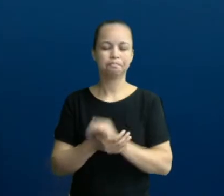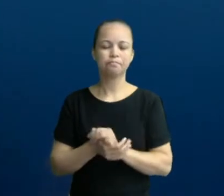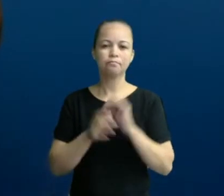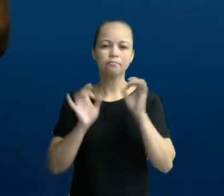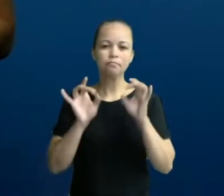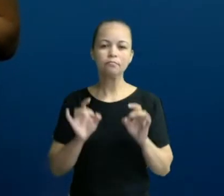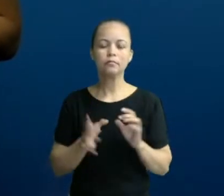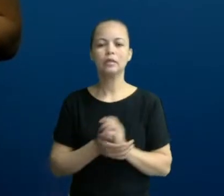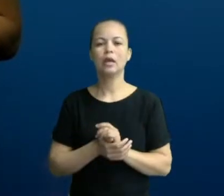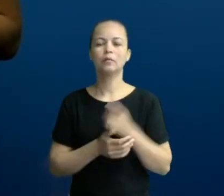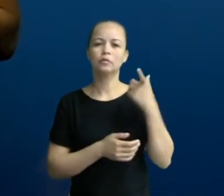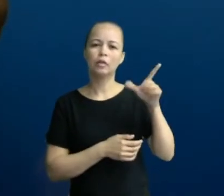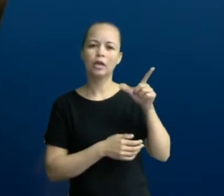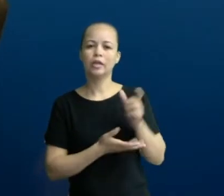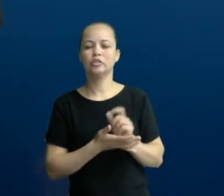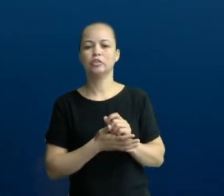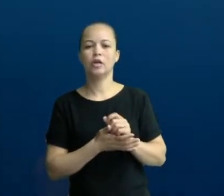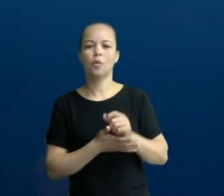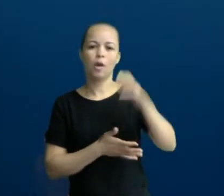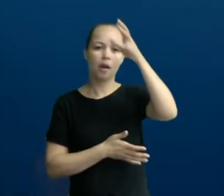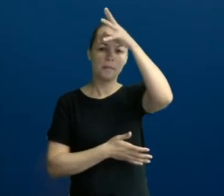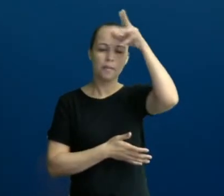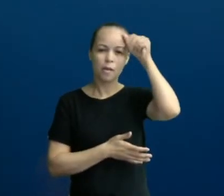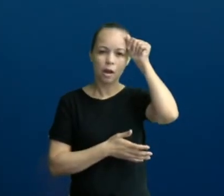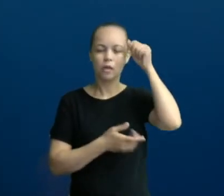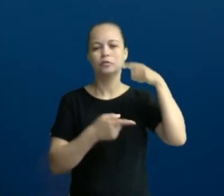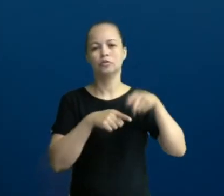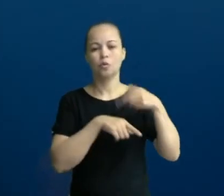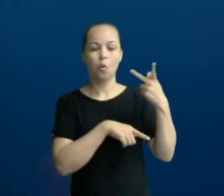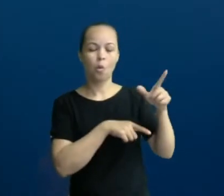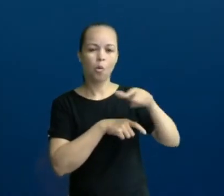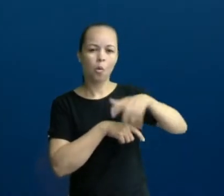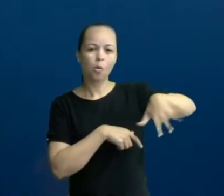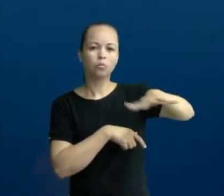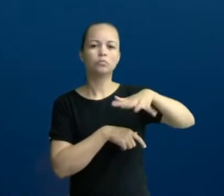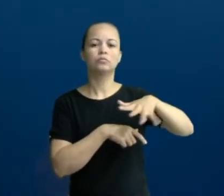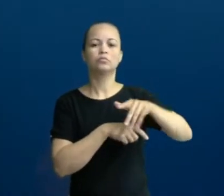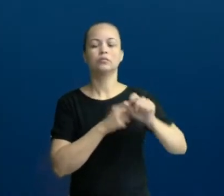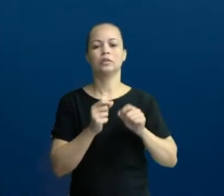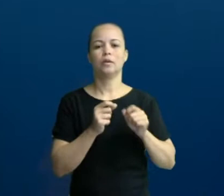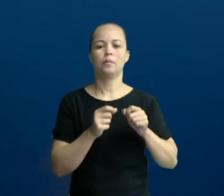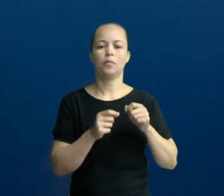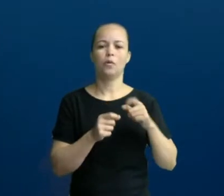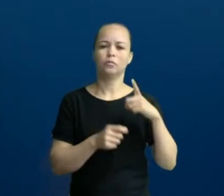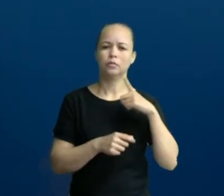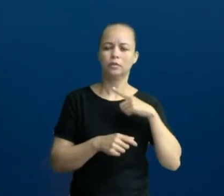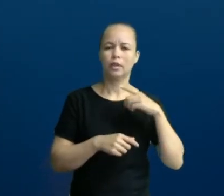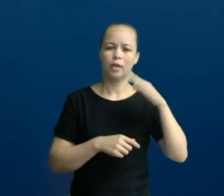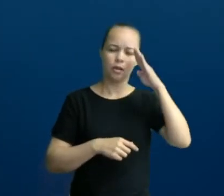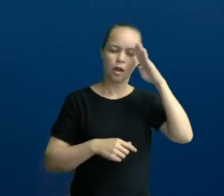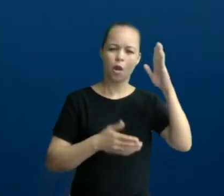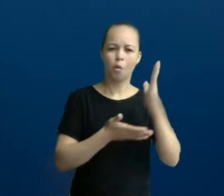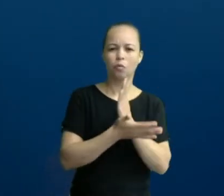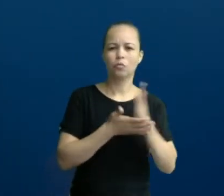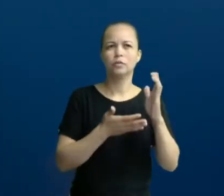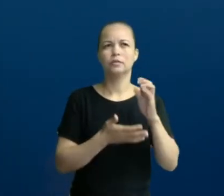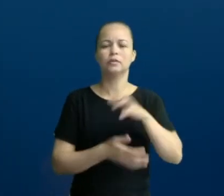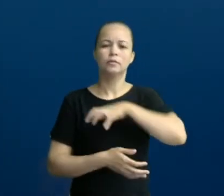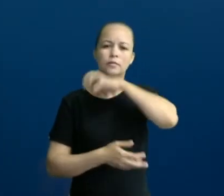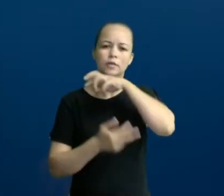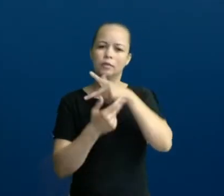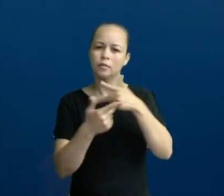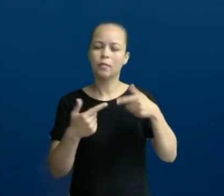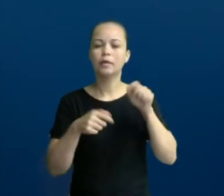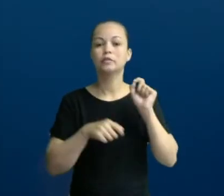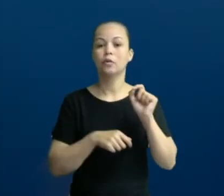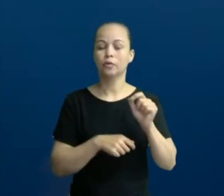norte, na região amazônica, tá? Pode também acometer alguns animais, principalmente um exemplo de animais que são acometidos com